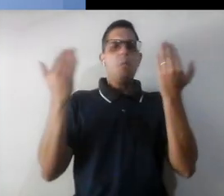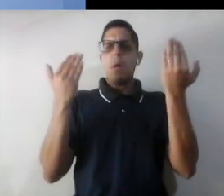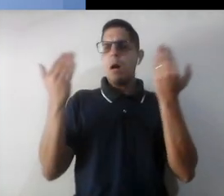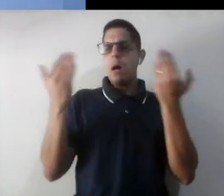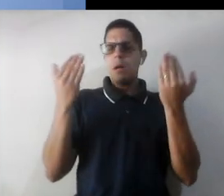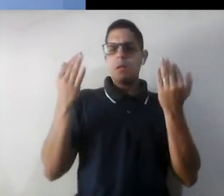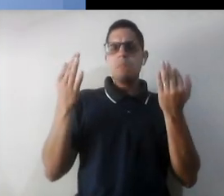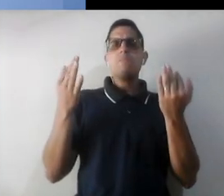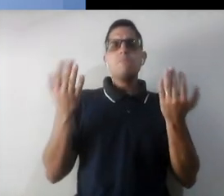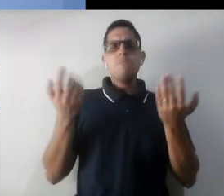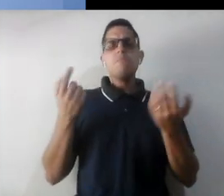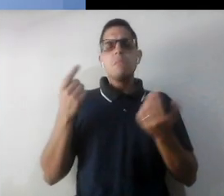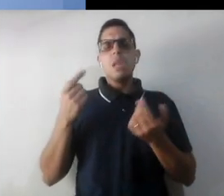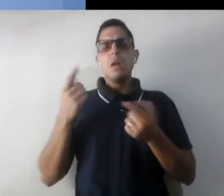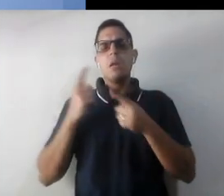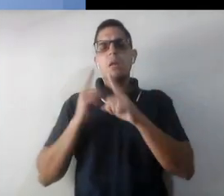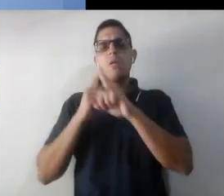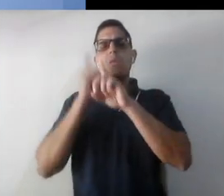sua indicação.